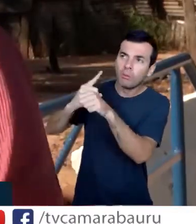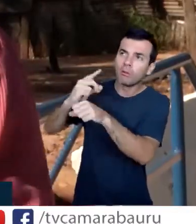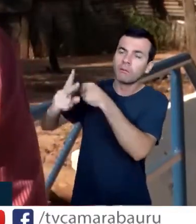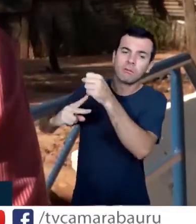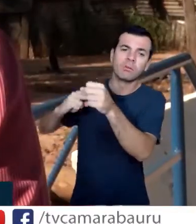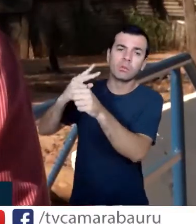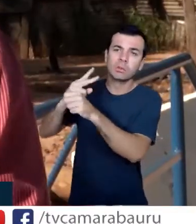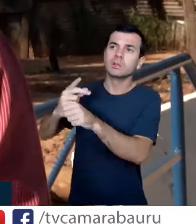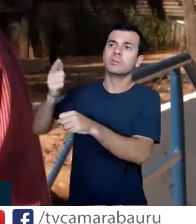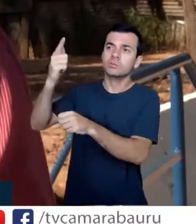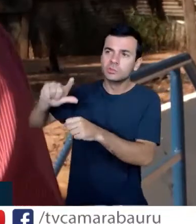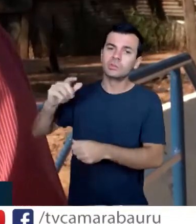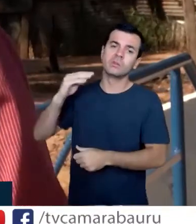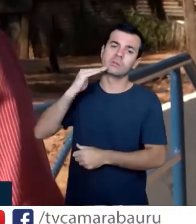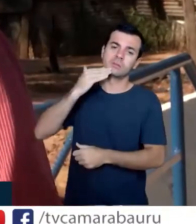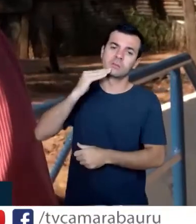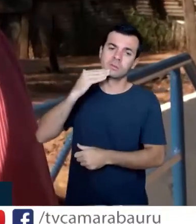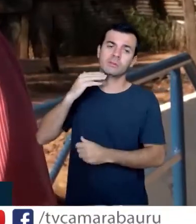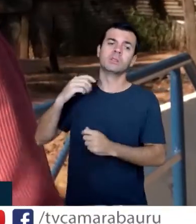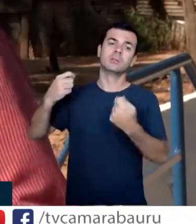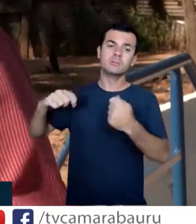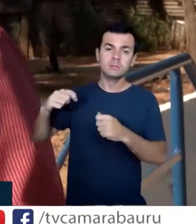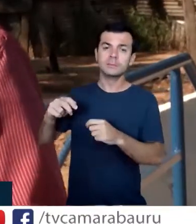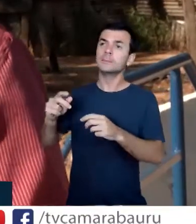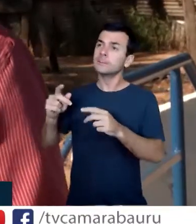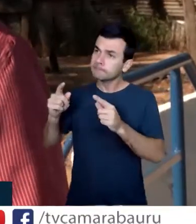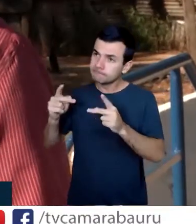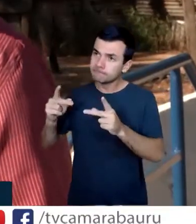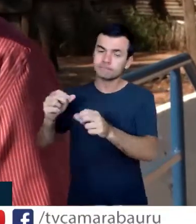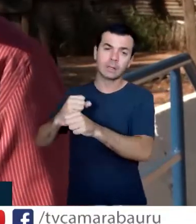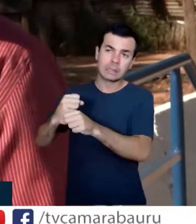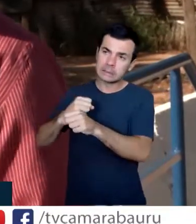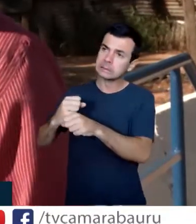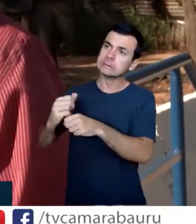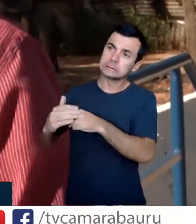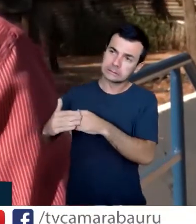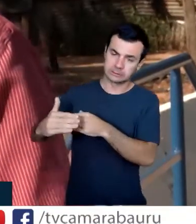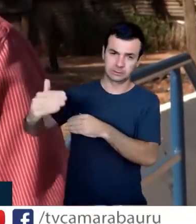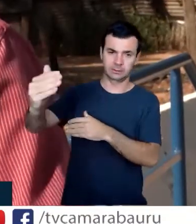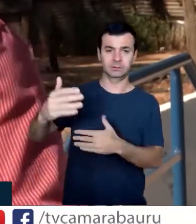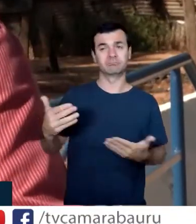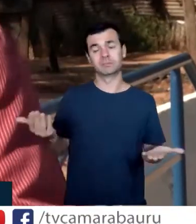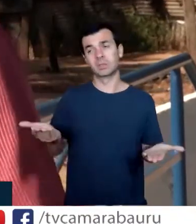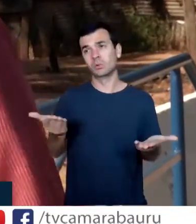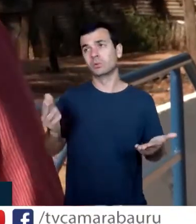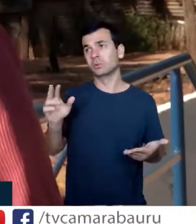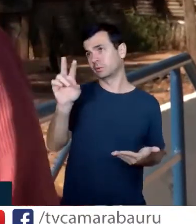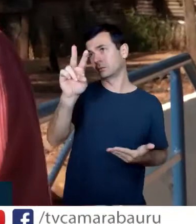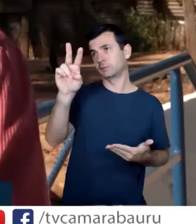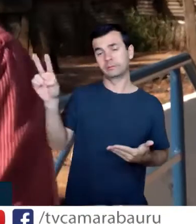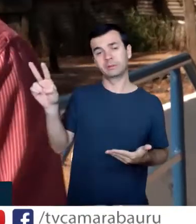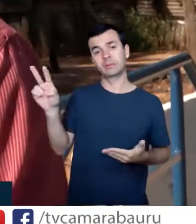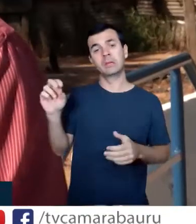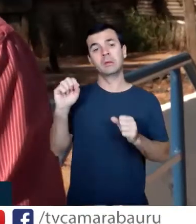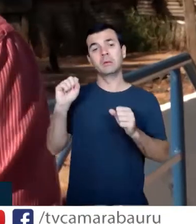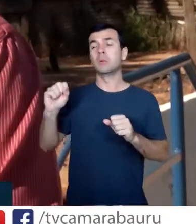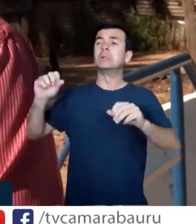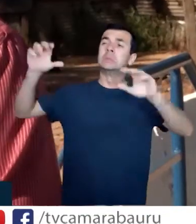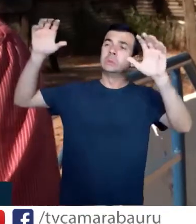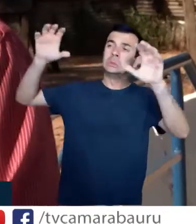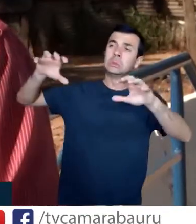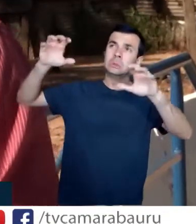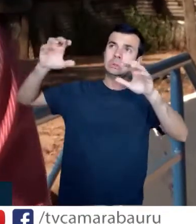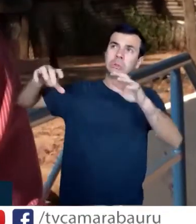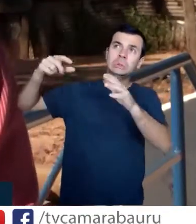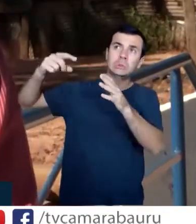possa perdurar na eternidade na nossa cidade. Do jeito que nós estamos vendo aqui, né, mais uma ou duas temporadas de chuva,